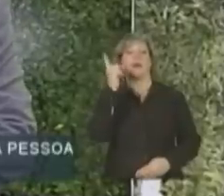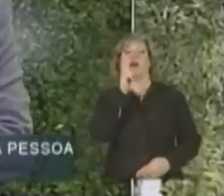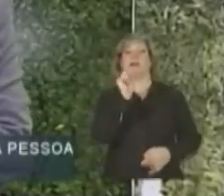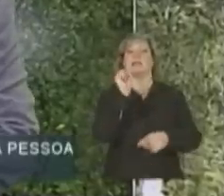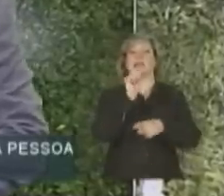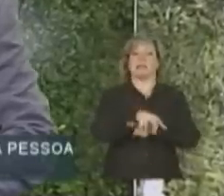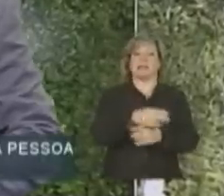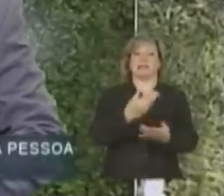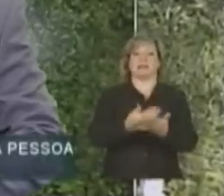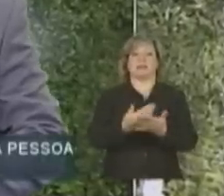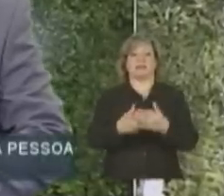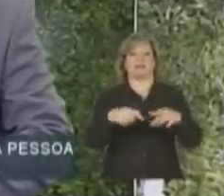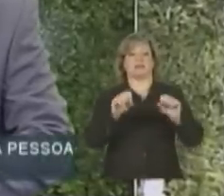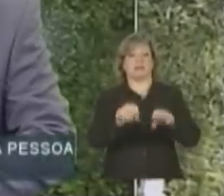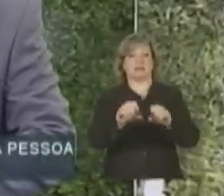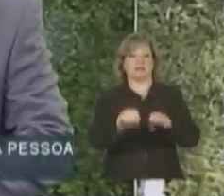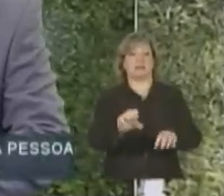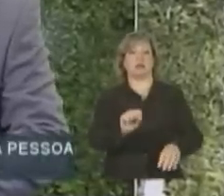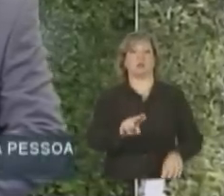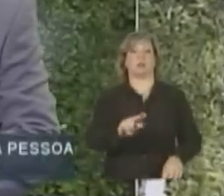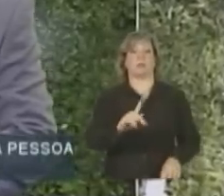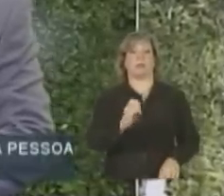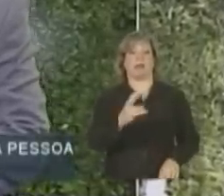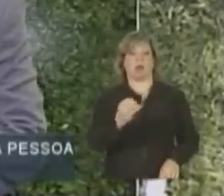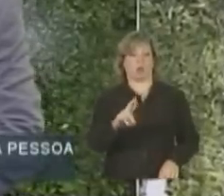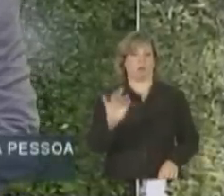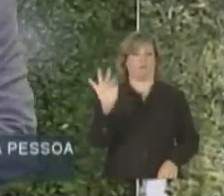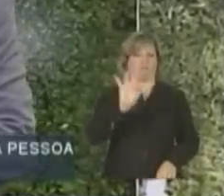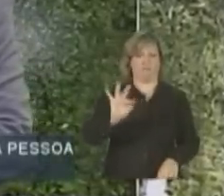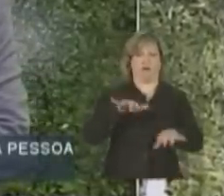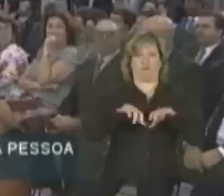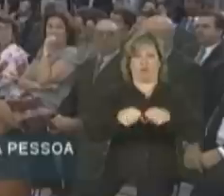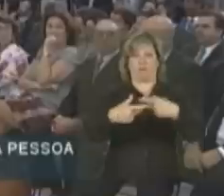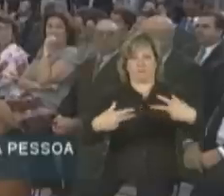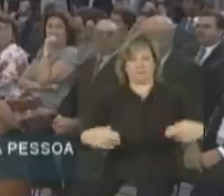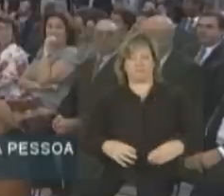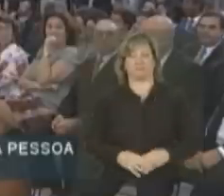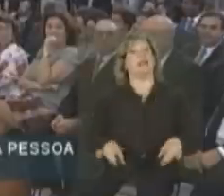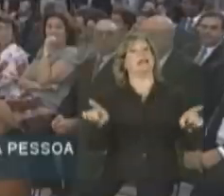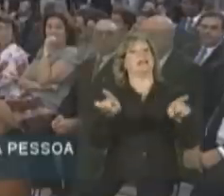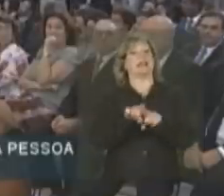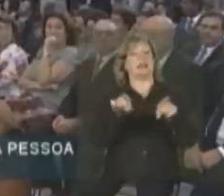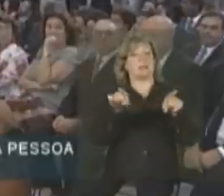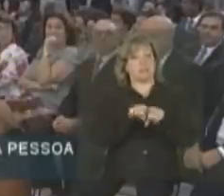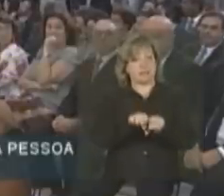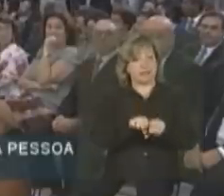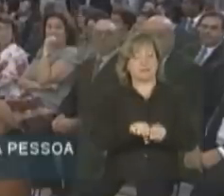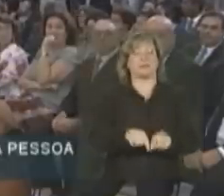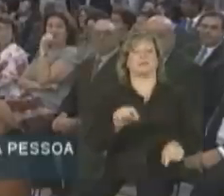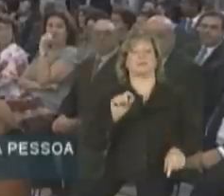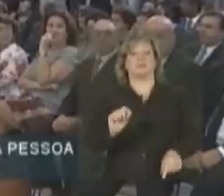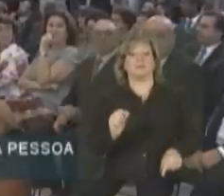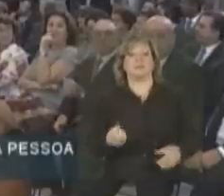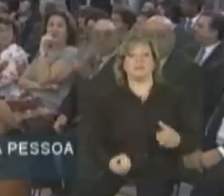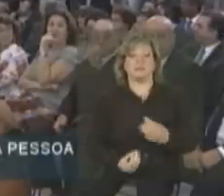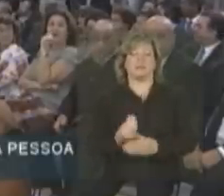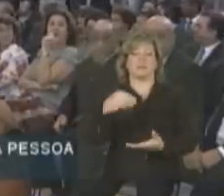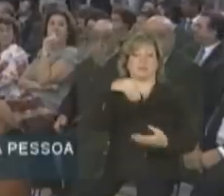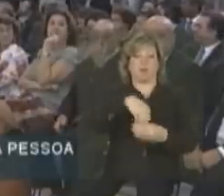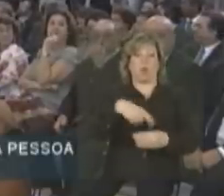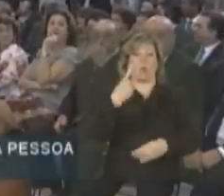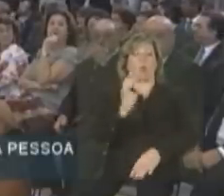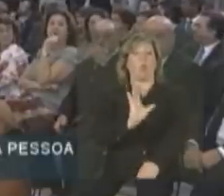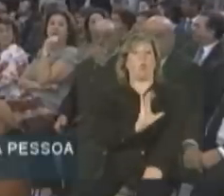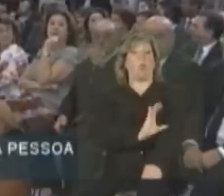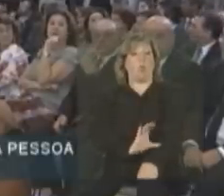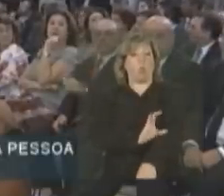no ensino superior. Também a implantação de um curso